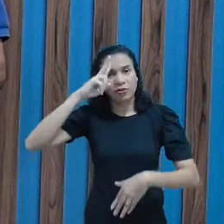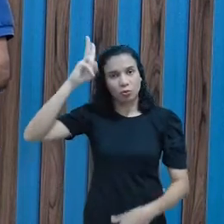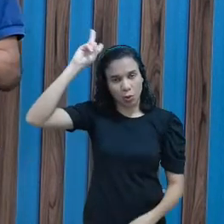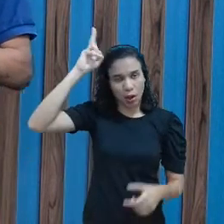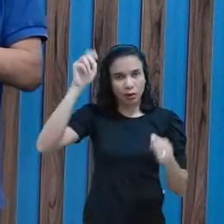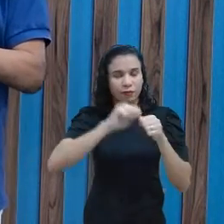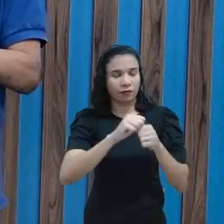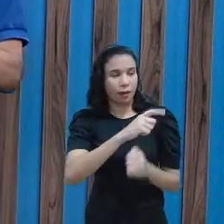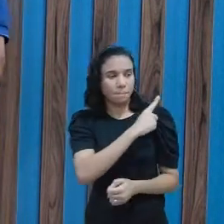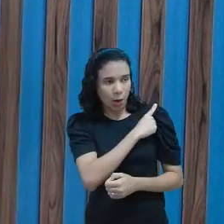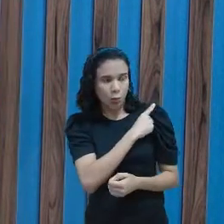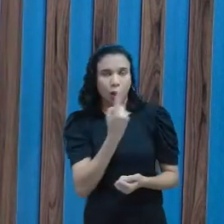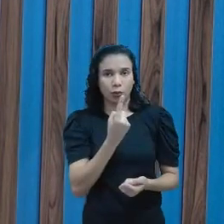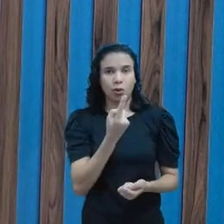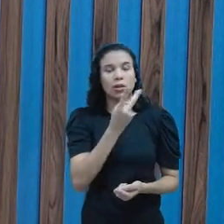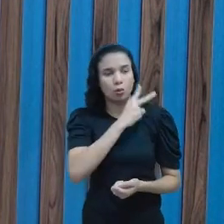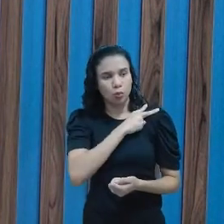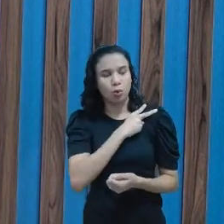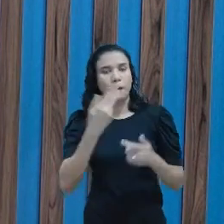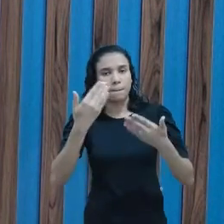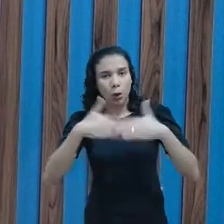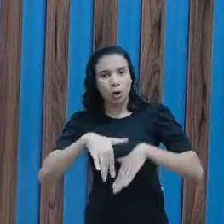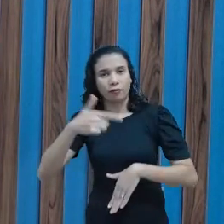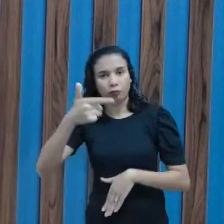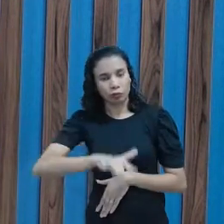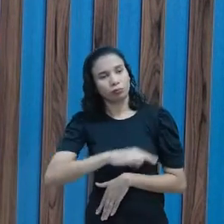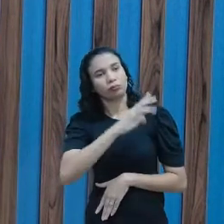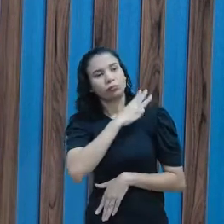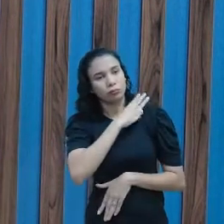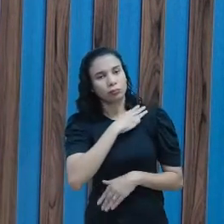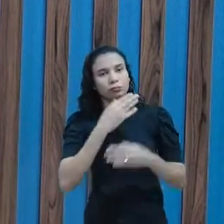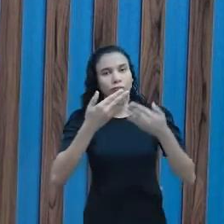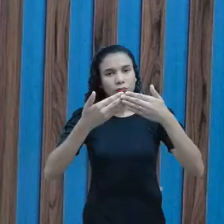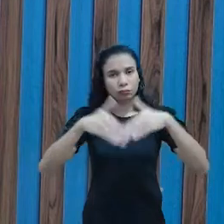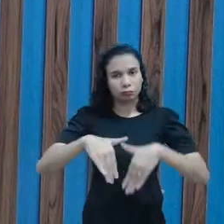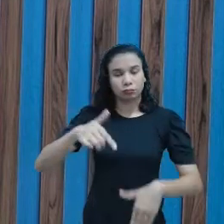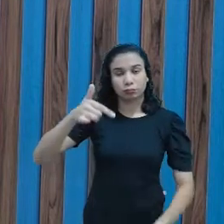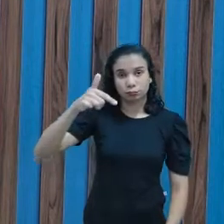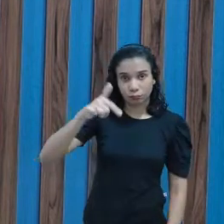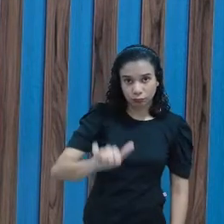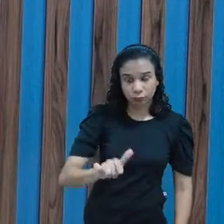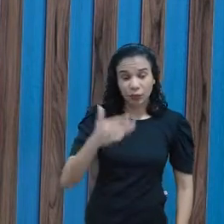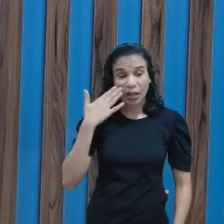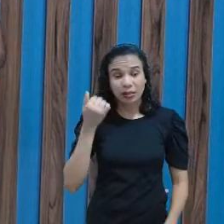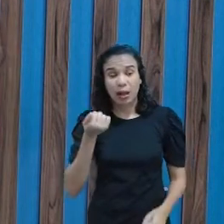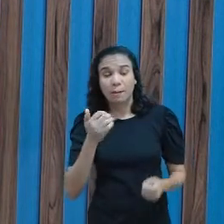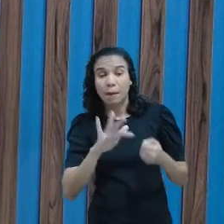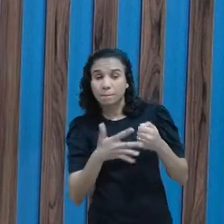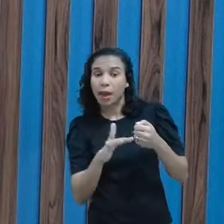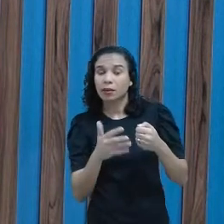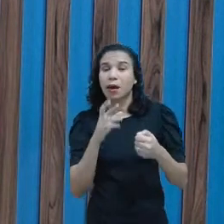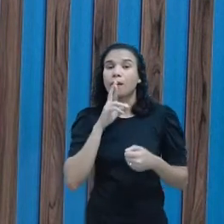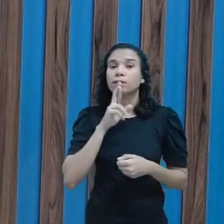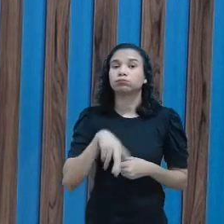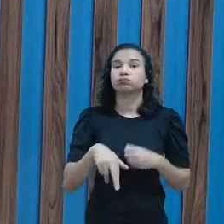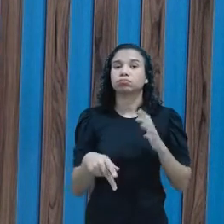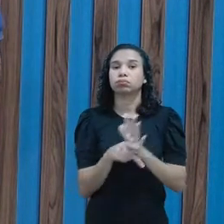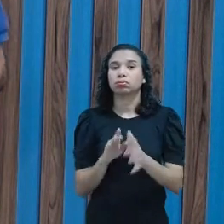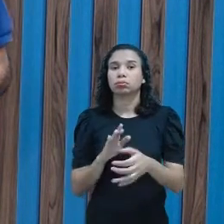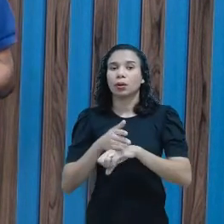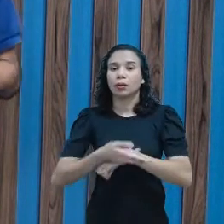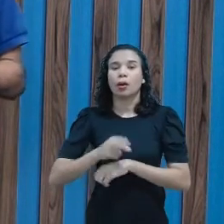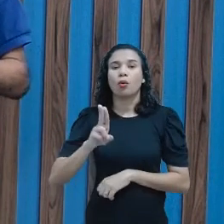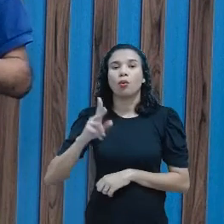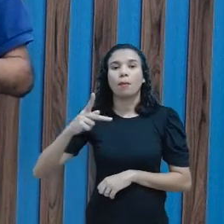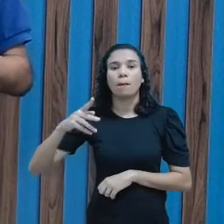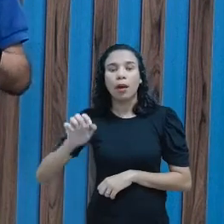ano, depois faz outra prova no segundo ano, depois outra prova no terceiro ano. Depois tira a média, e aí vocês podem entrar na Universidade de